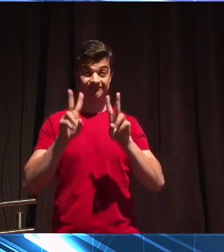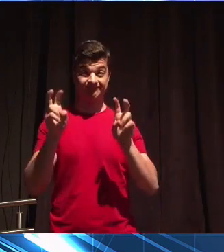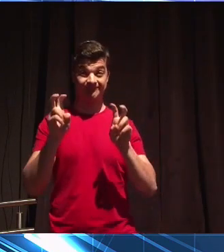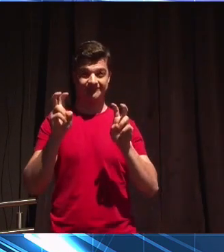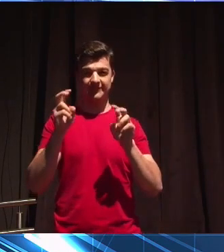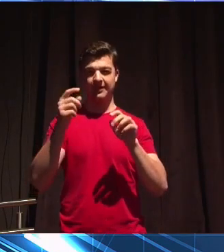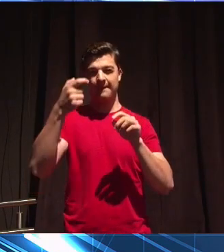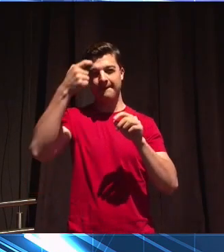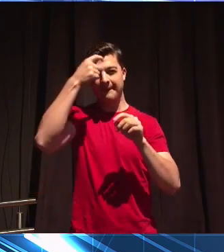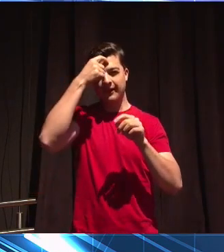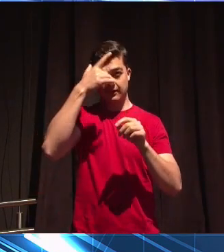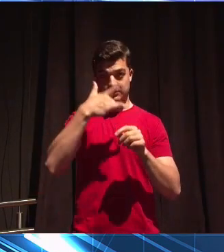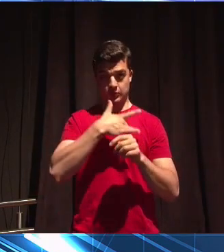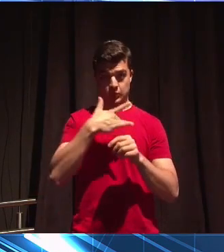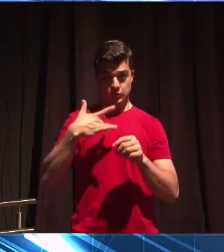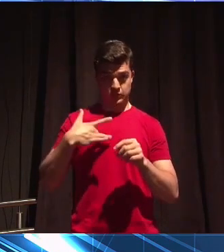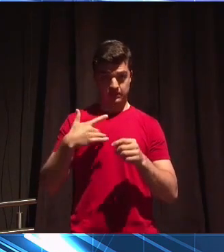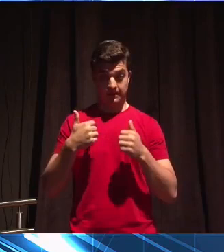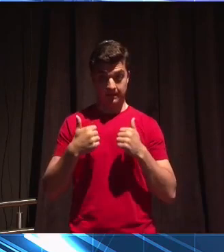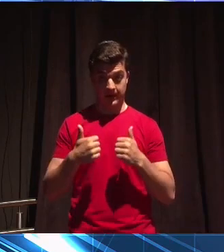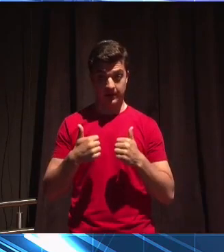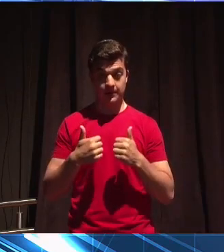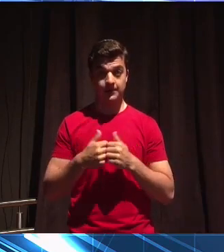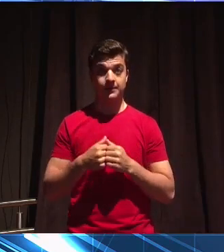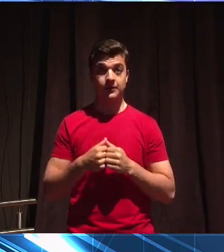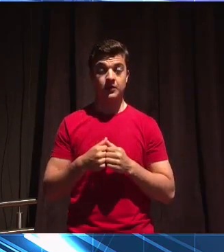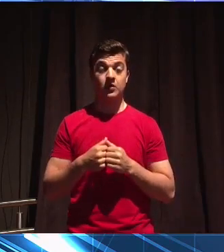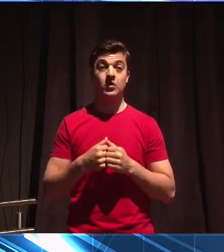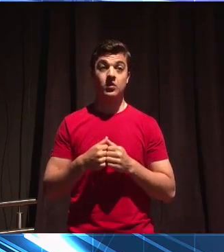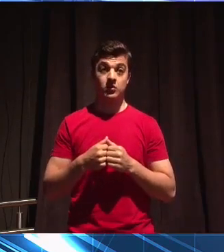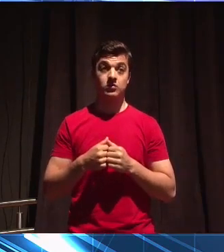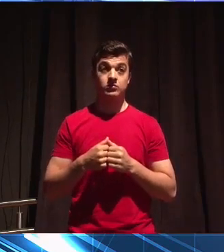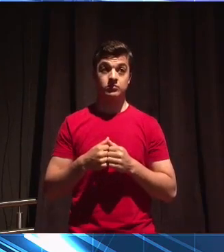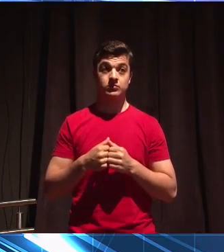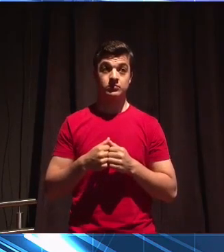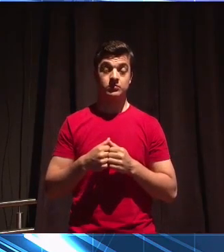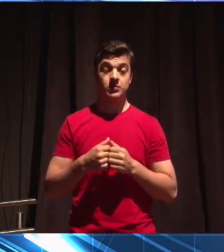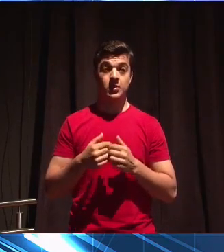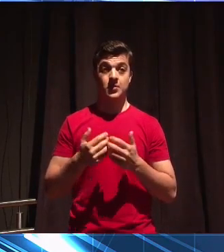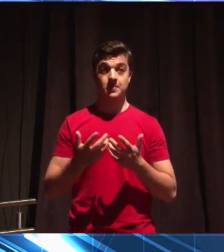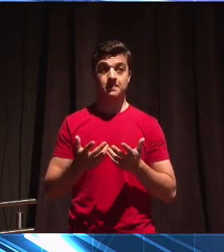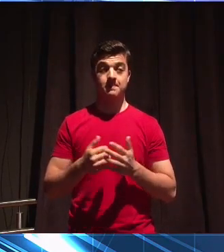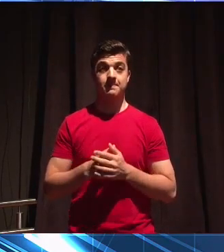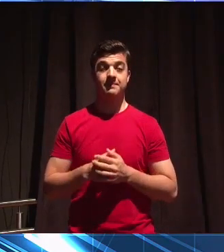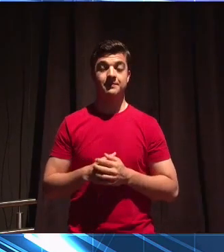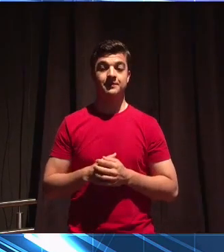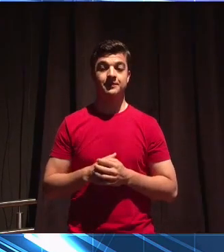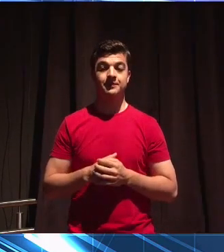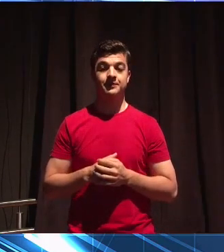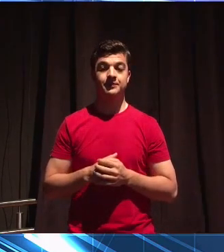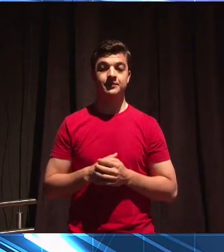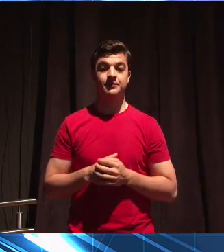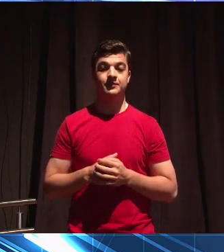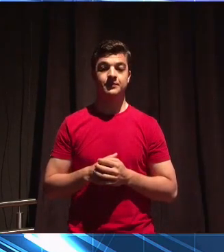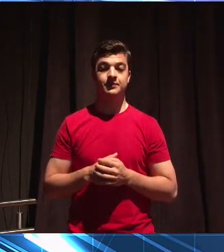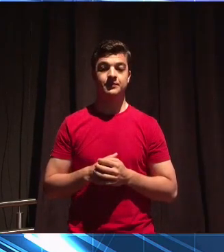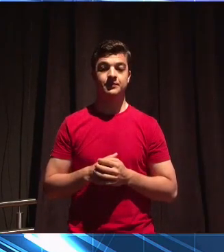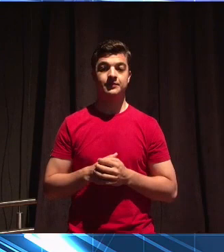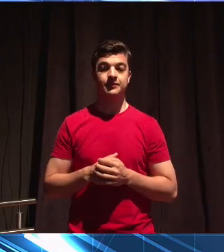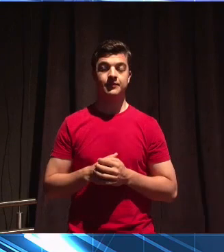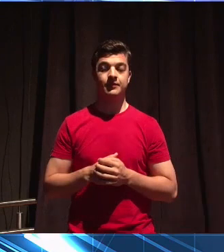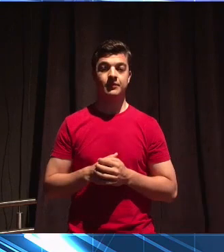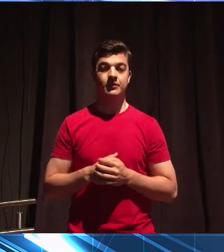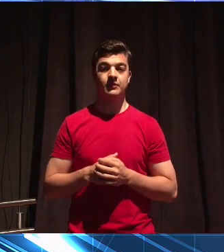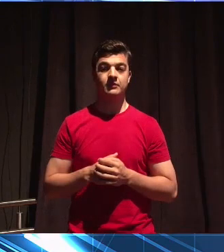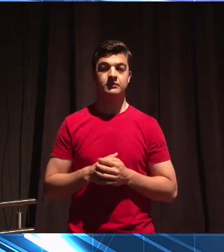dados neurais, sobre a questão, aí, lato senso, IA, mas especialmente, por exemplo, de redes neurais convolucionais.